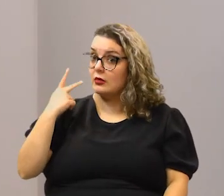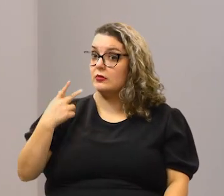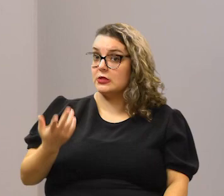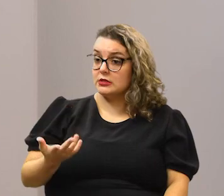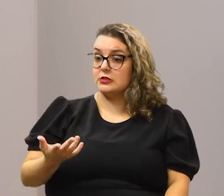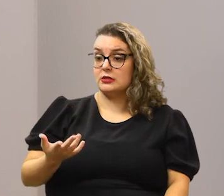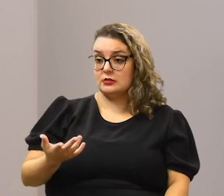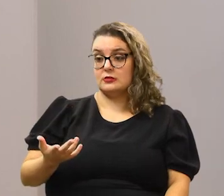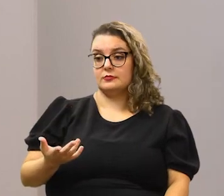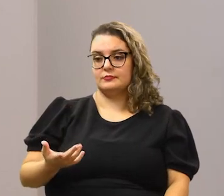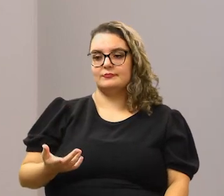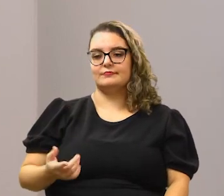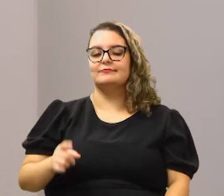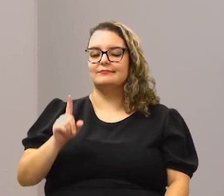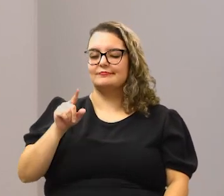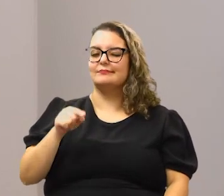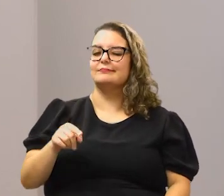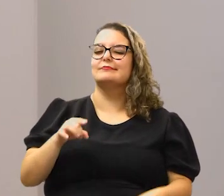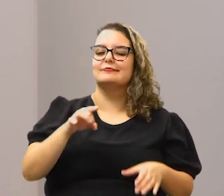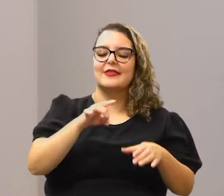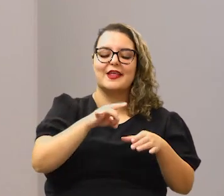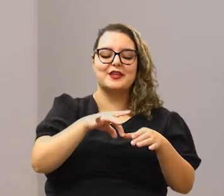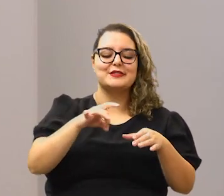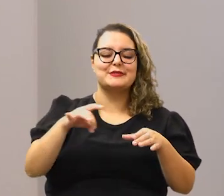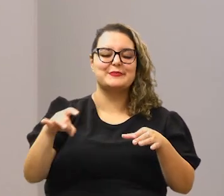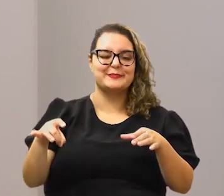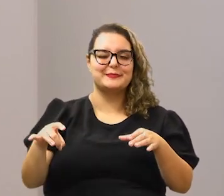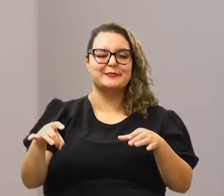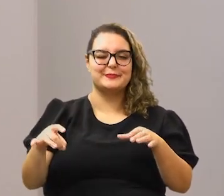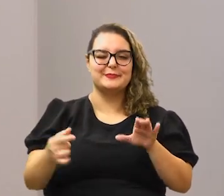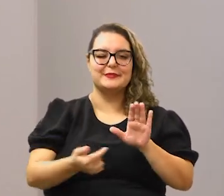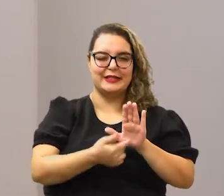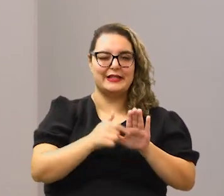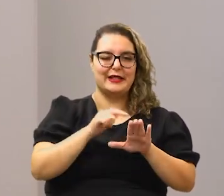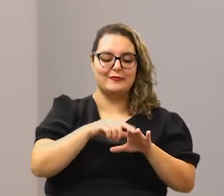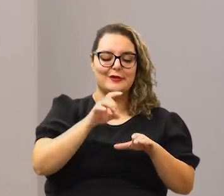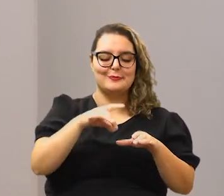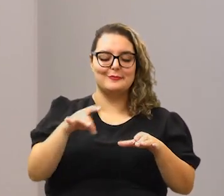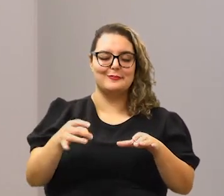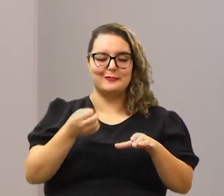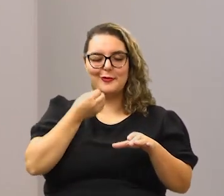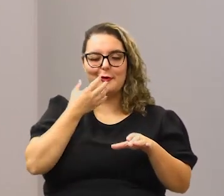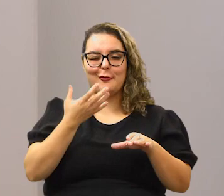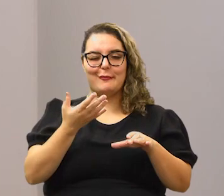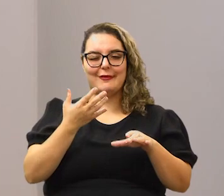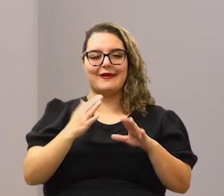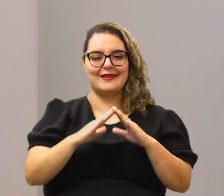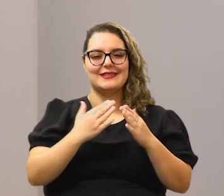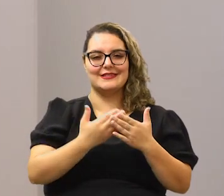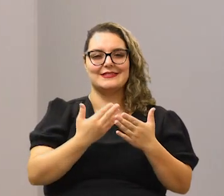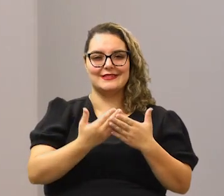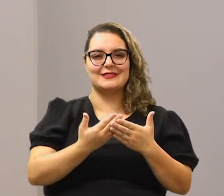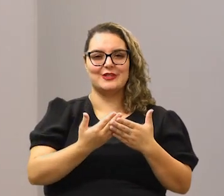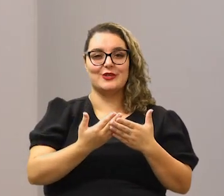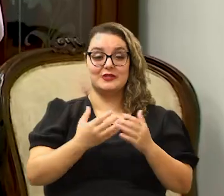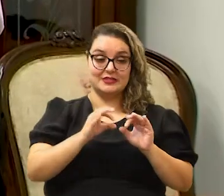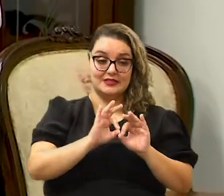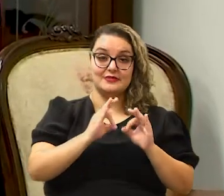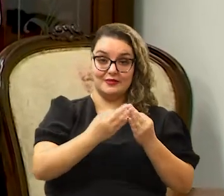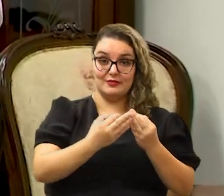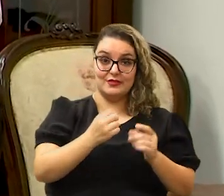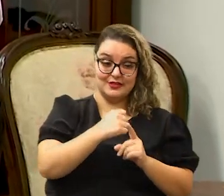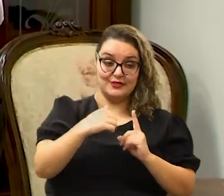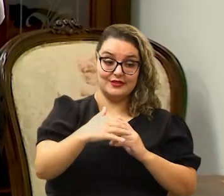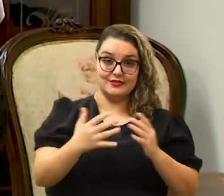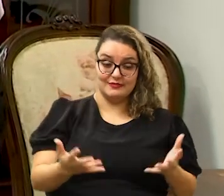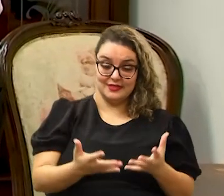gente planta, as escolas, famílias, sociedade tem que regar e fazer esse fruto crescer, mas estamos no caminho certo. Toda vez